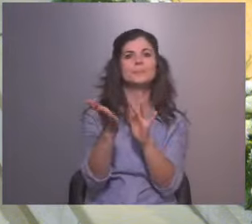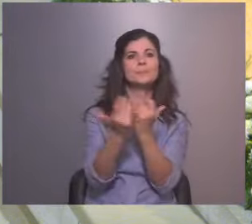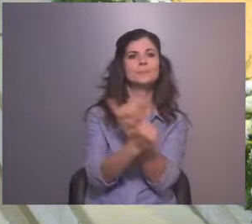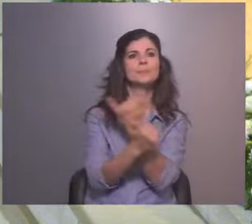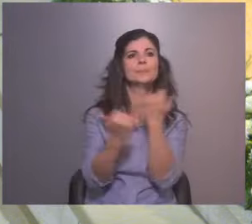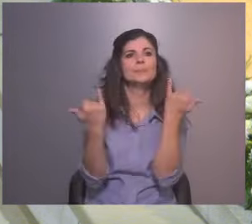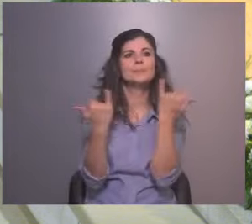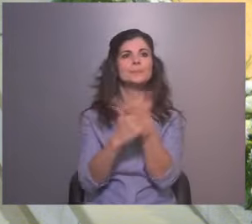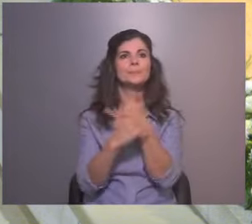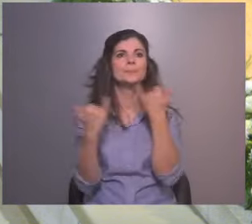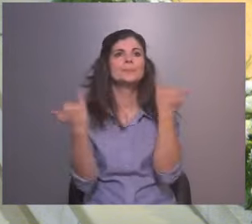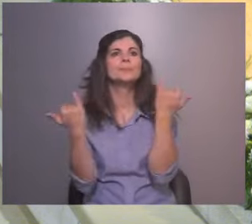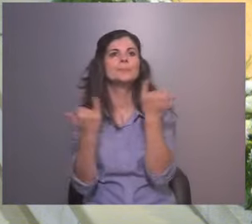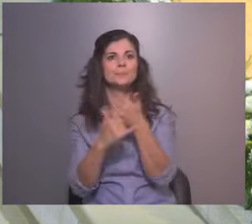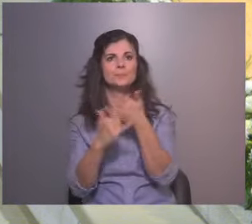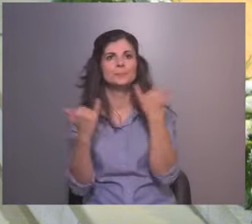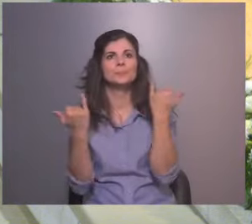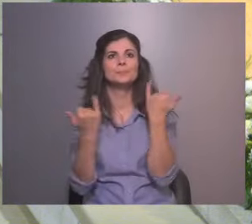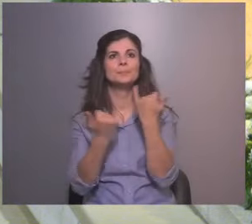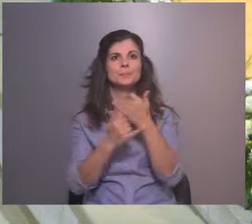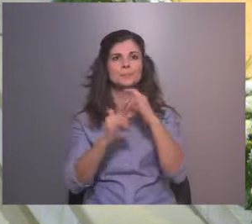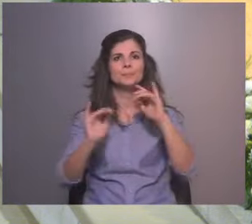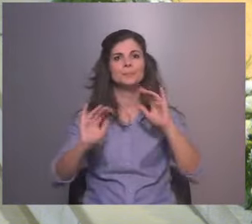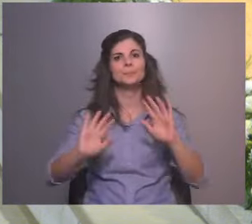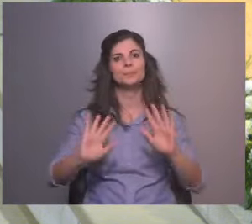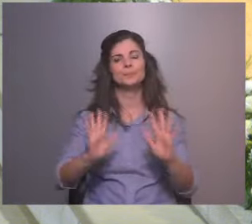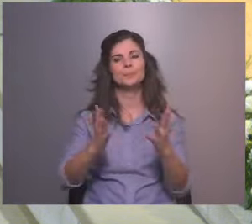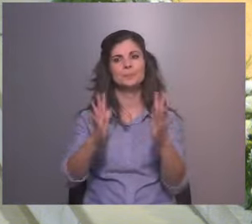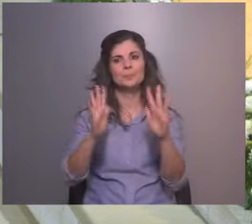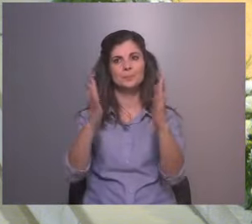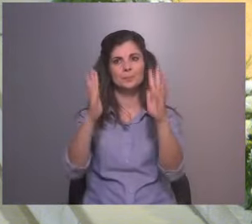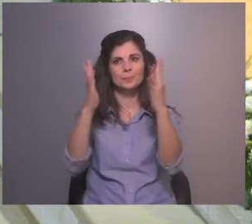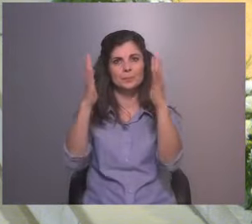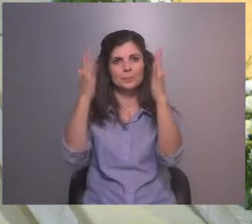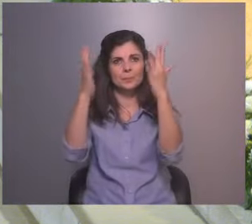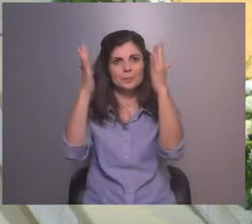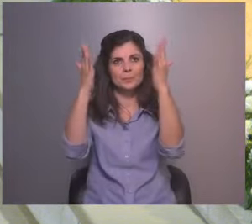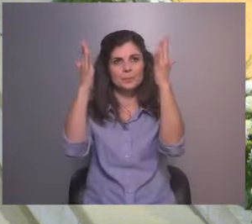Lumen Christi.